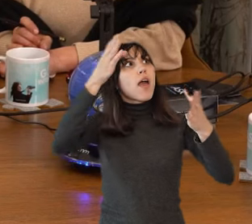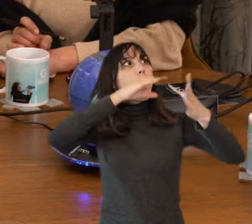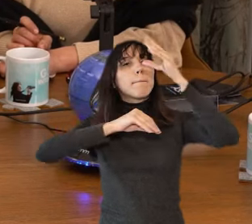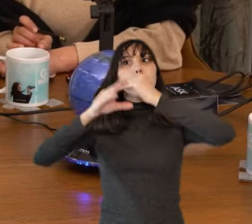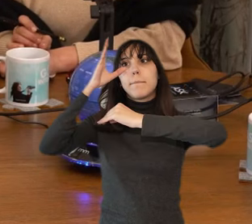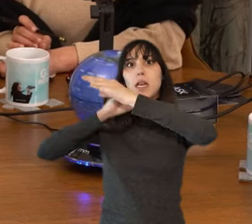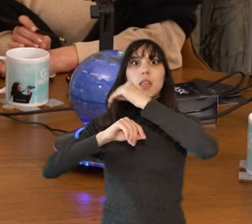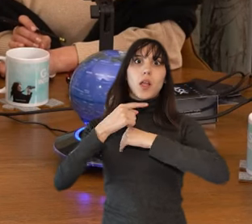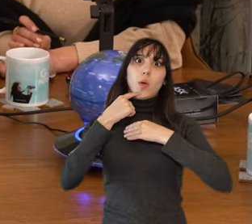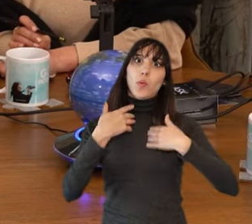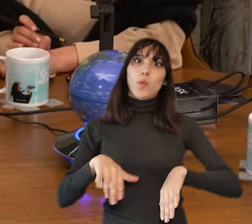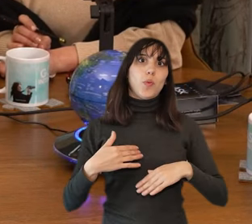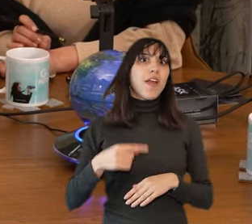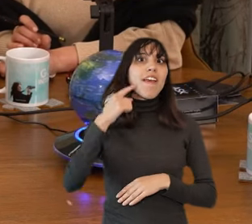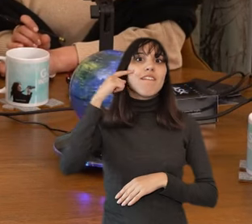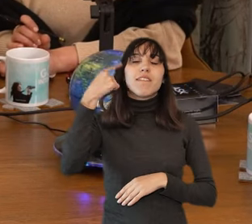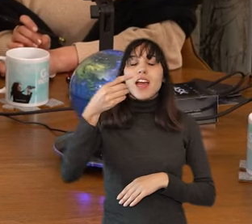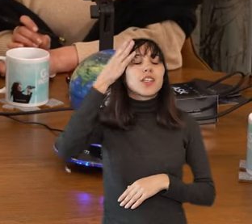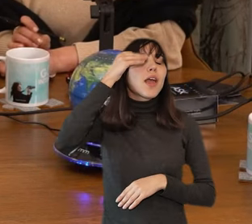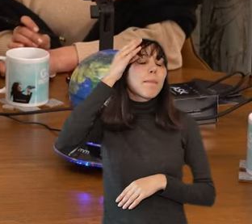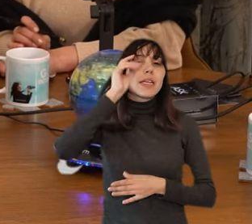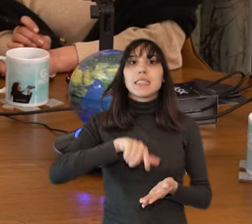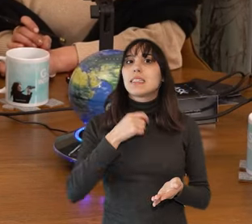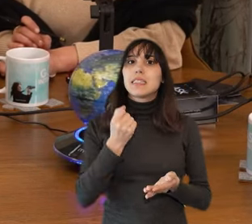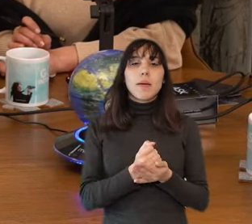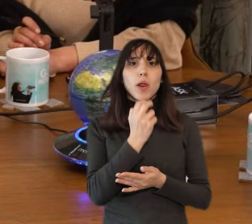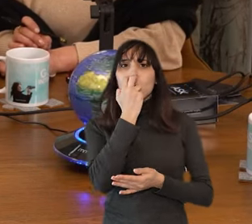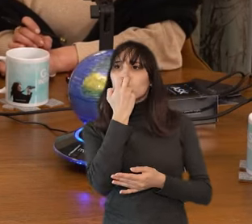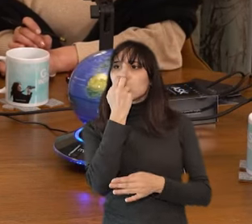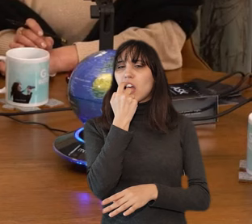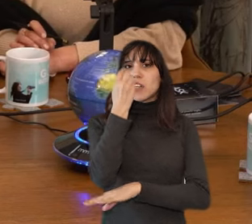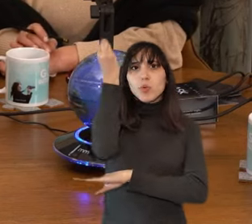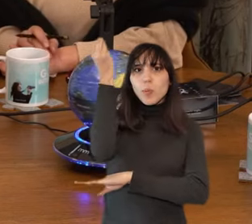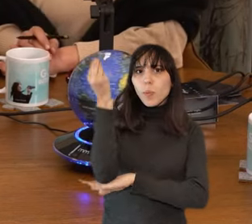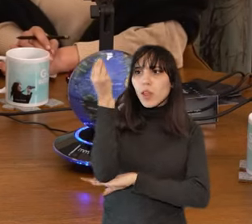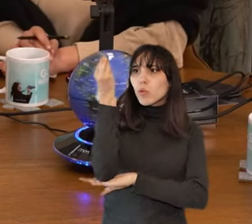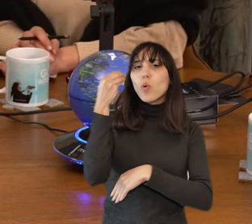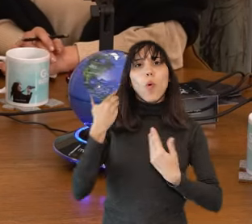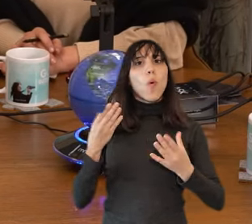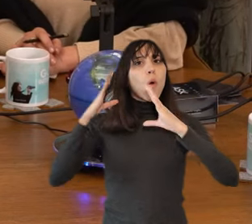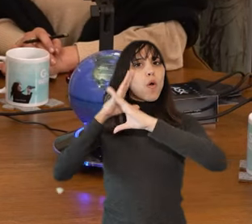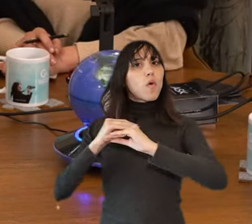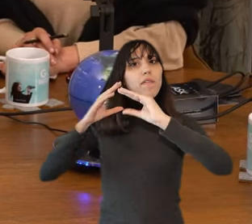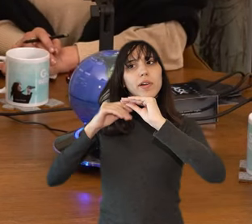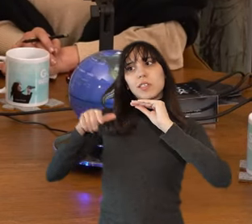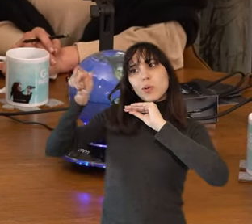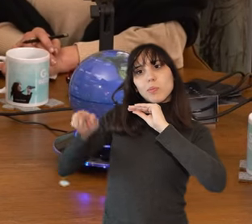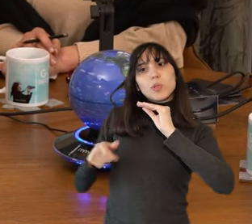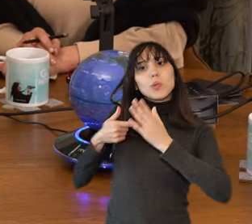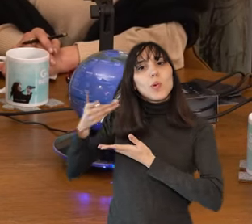viagem não há como deixar de aprender não é não há deixa ter uma curiosidade por um monumento uma conversa interessante com alguém